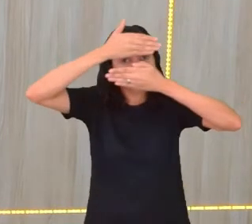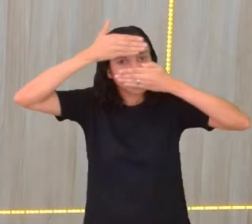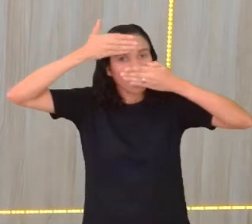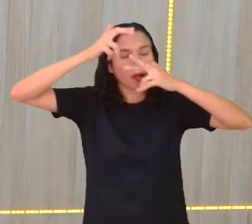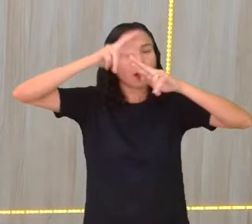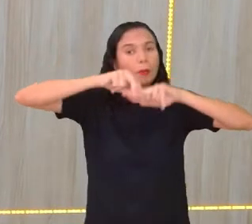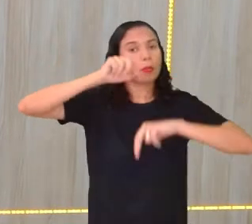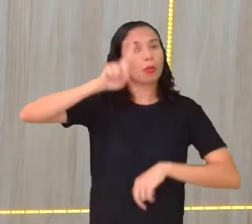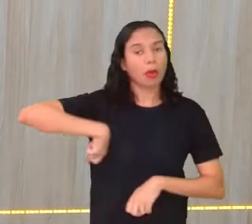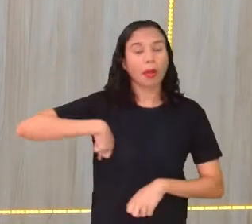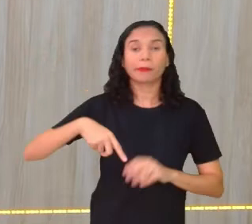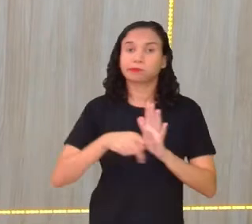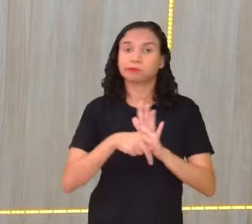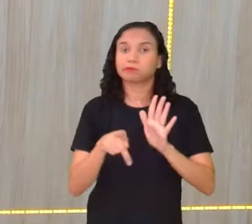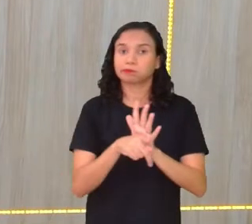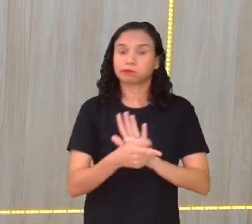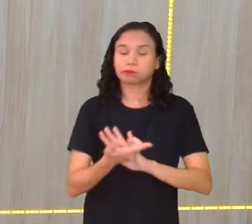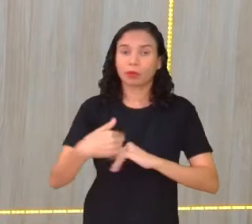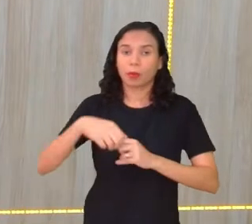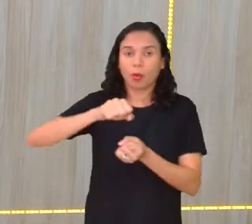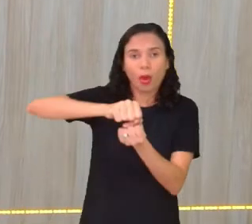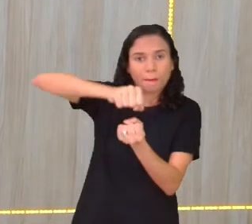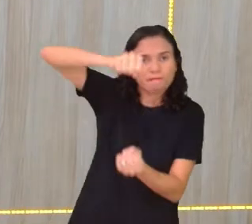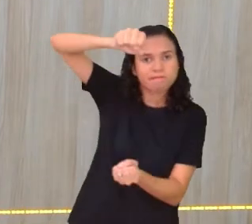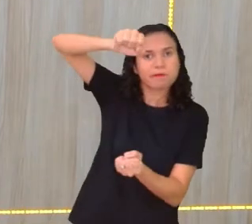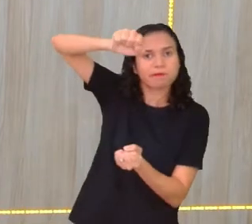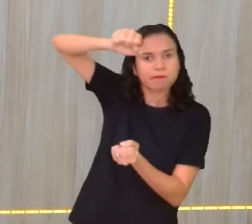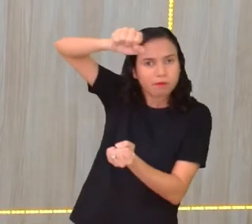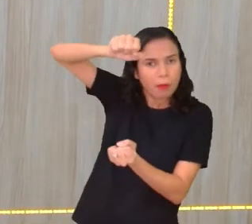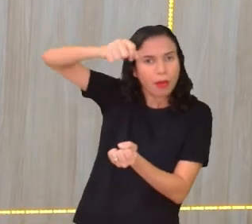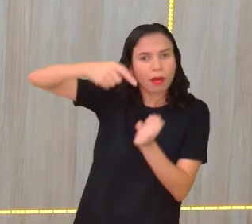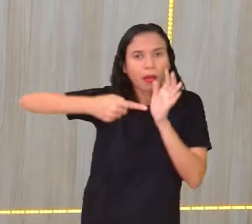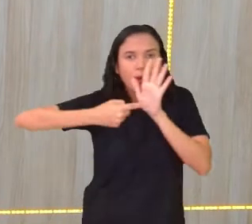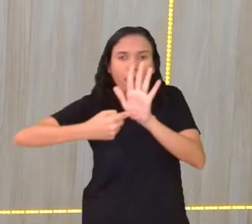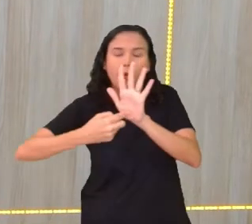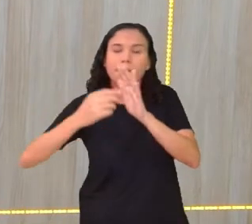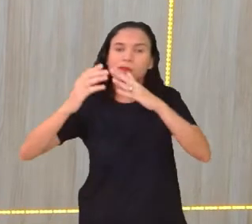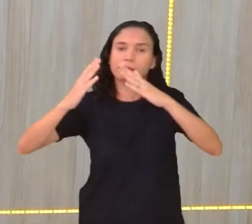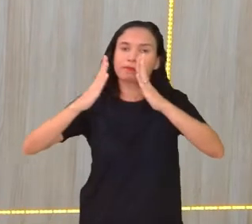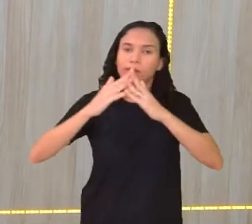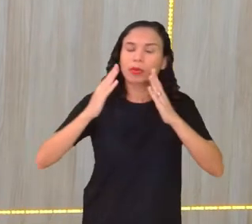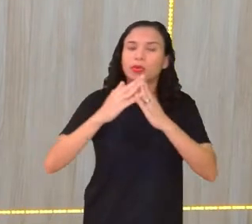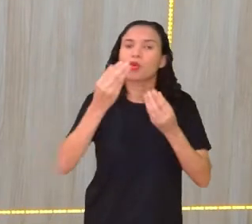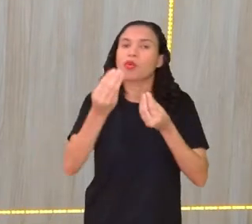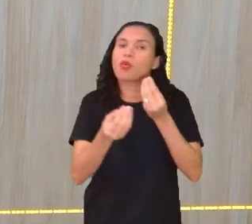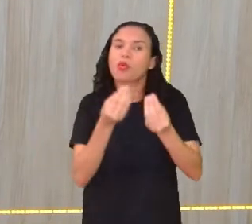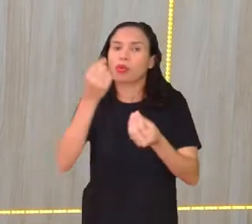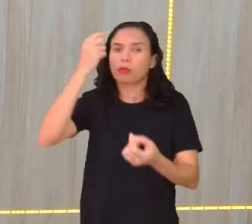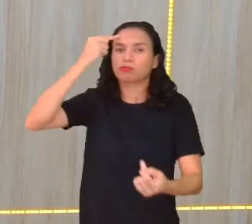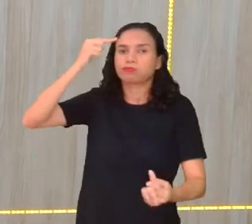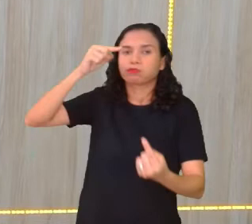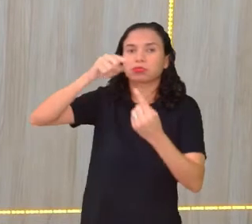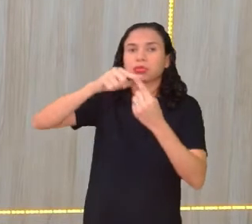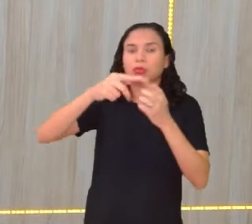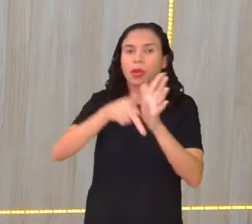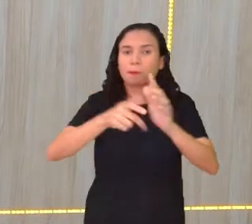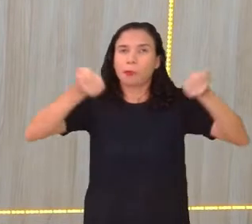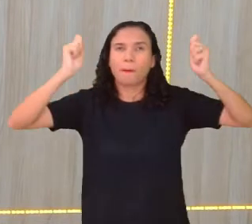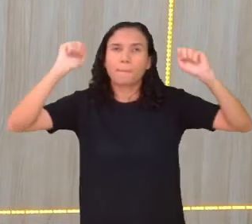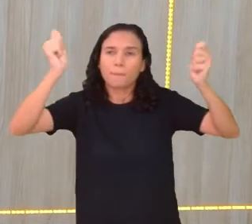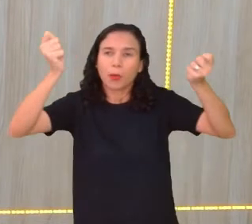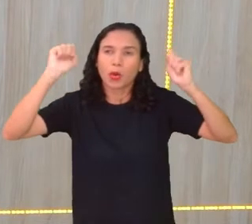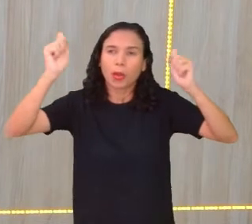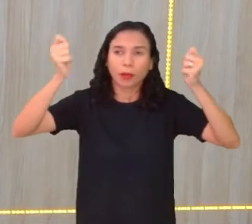Que está, assim, fazendo uma alusão a um protesto,